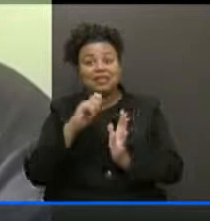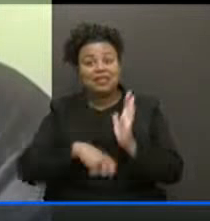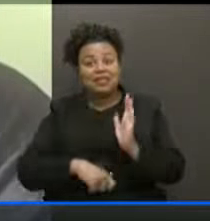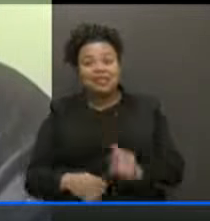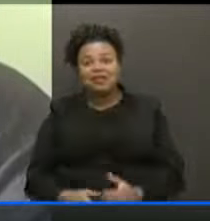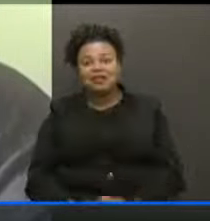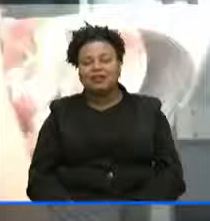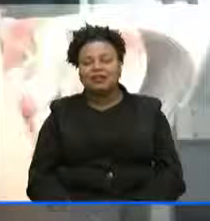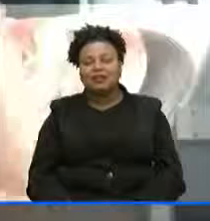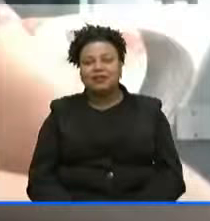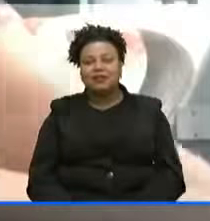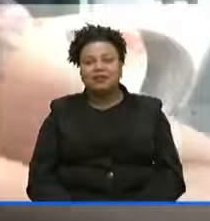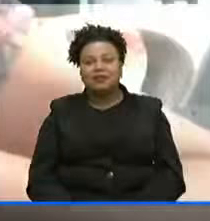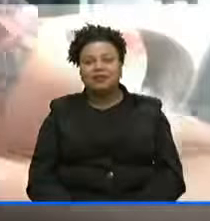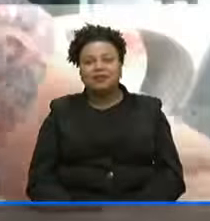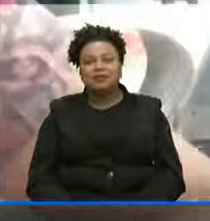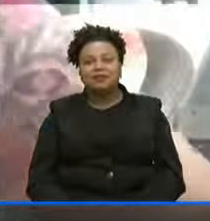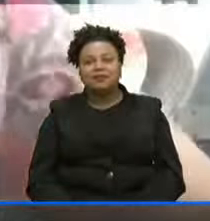beleza.